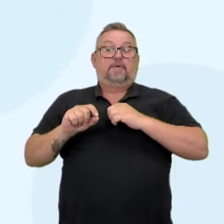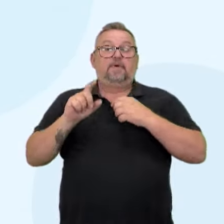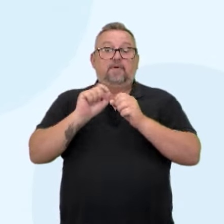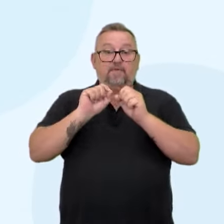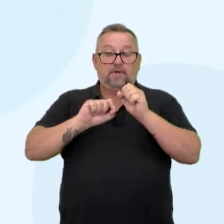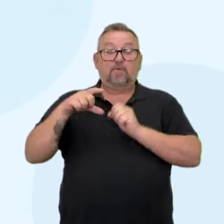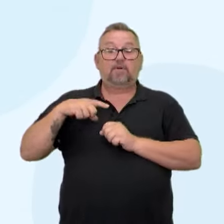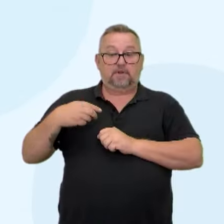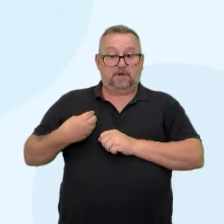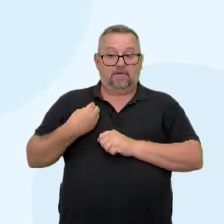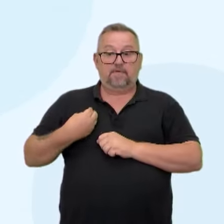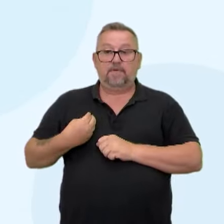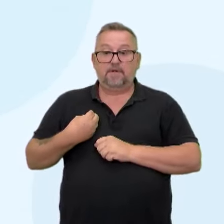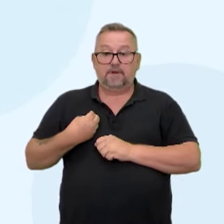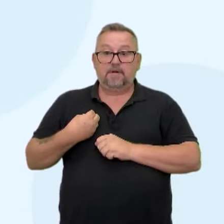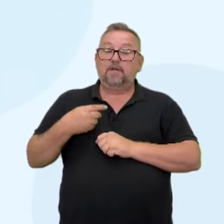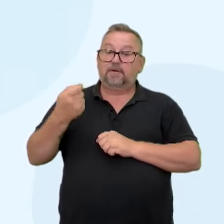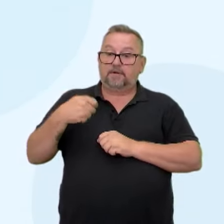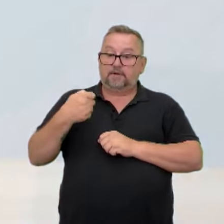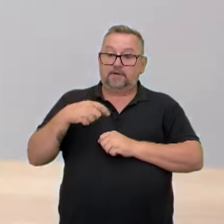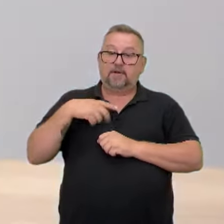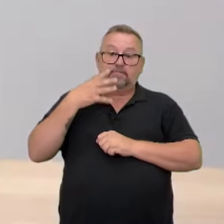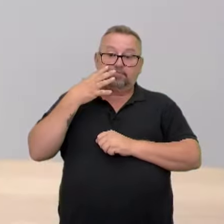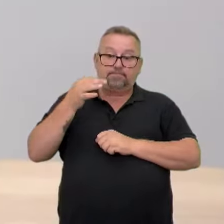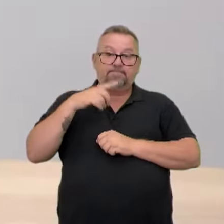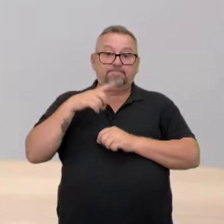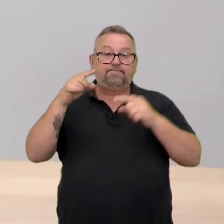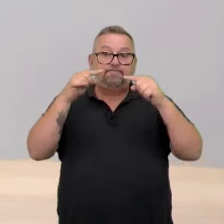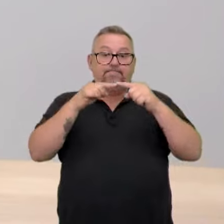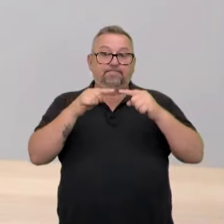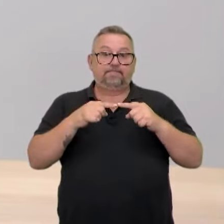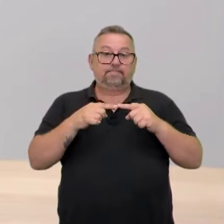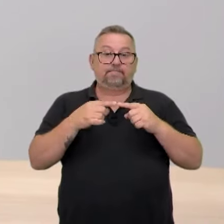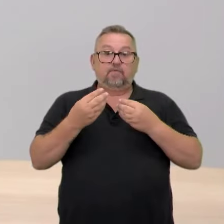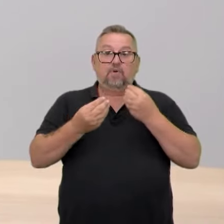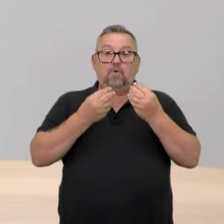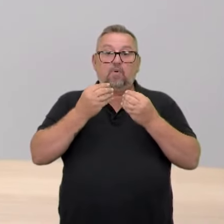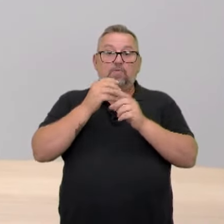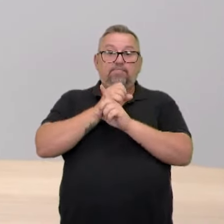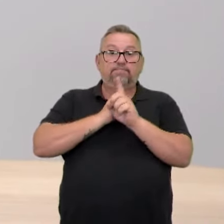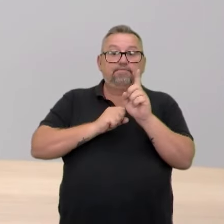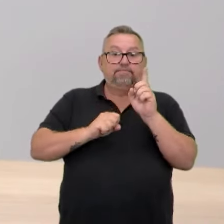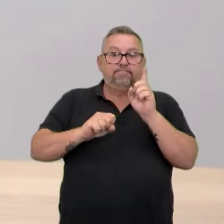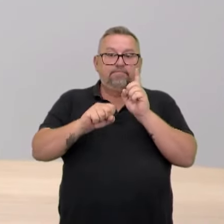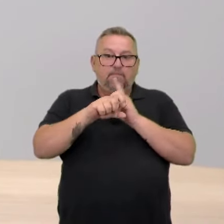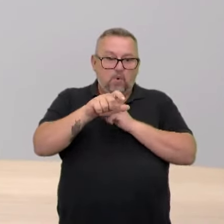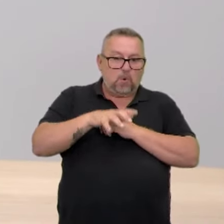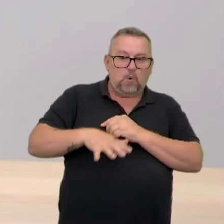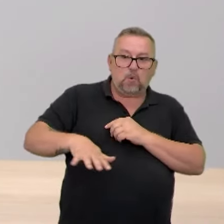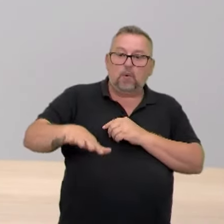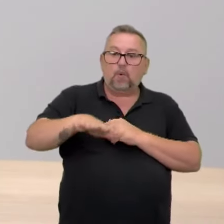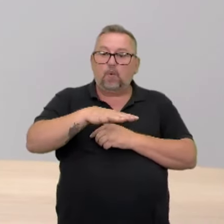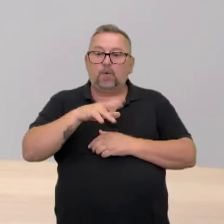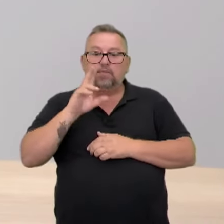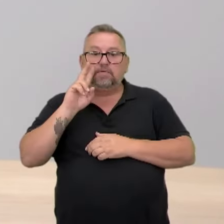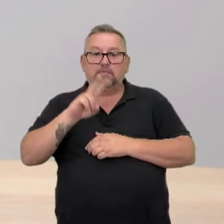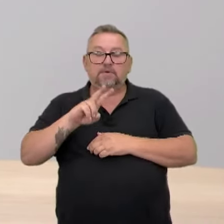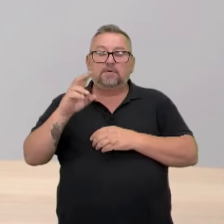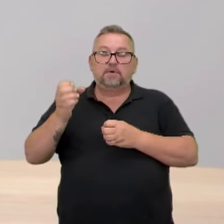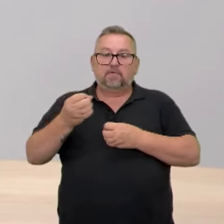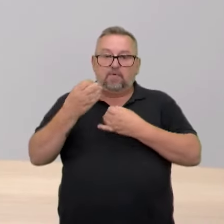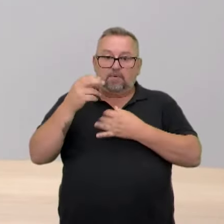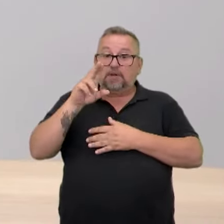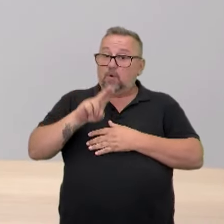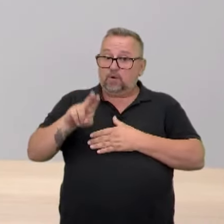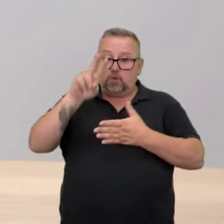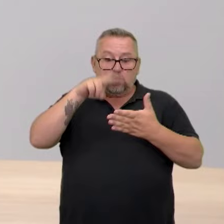exista, a necessidade do observatório está ligada também a como a sociedade lidar com o consumo de informação, Quando a gente fala consumo, é essa